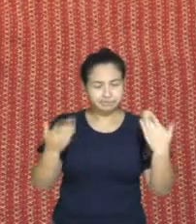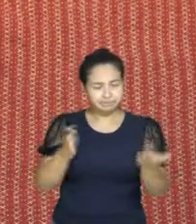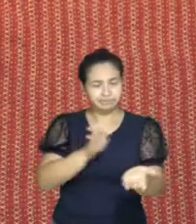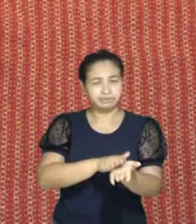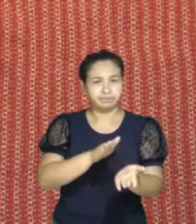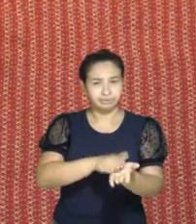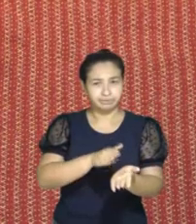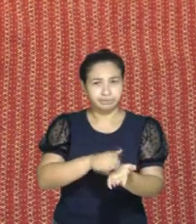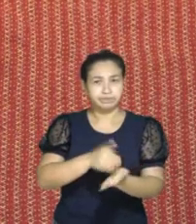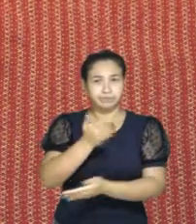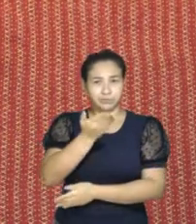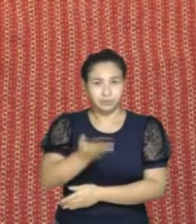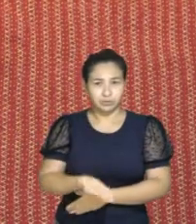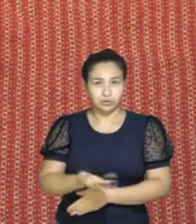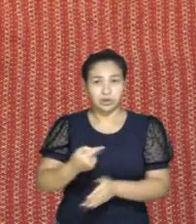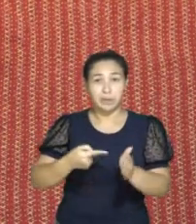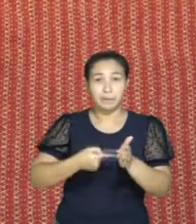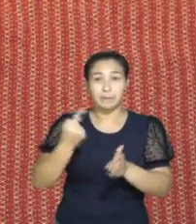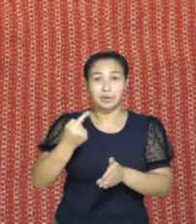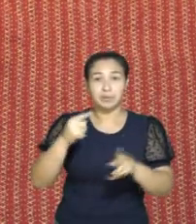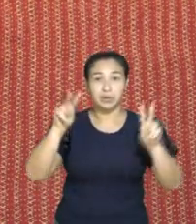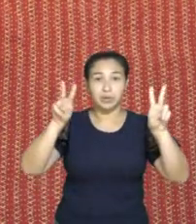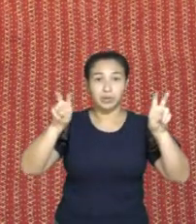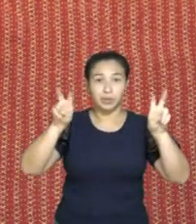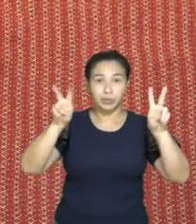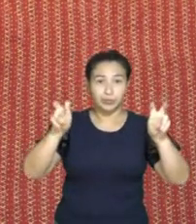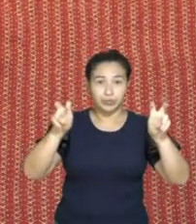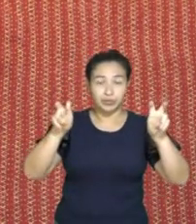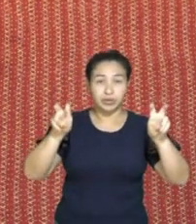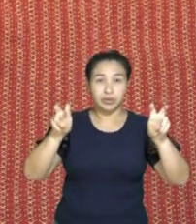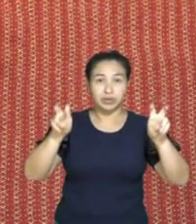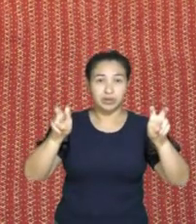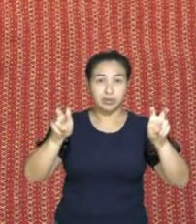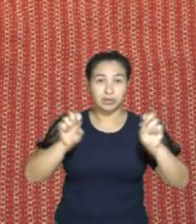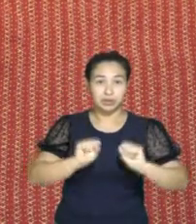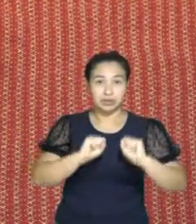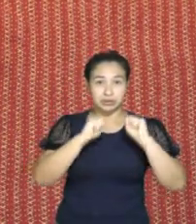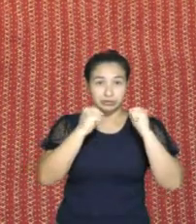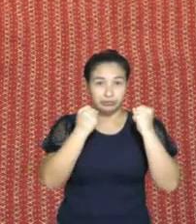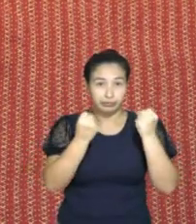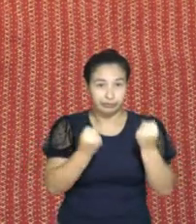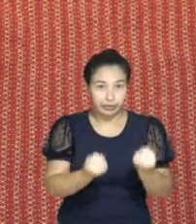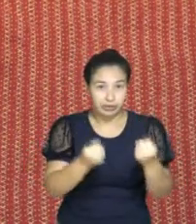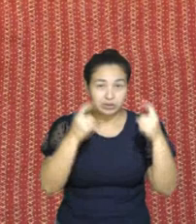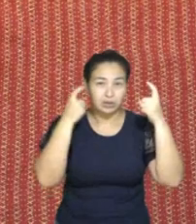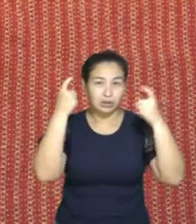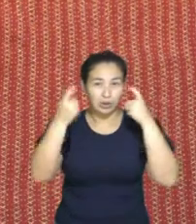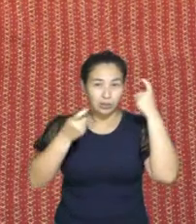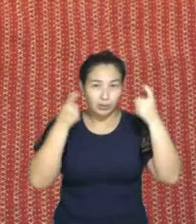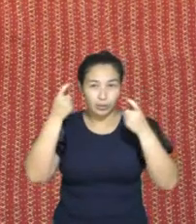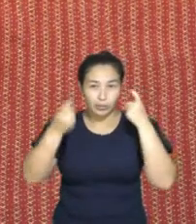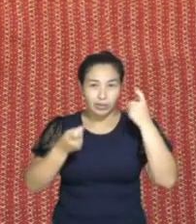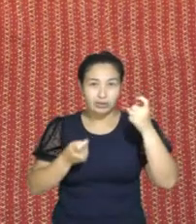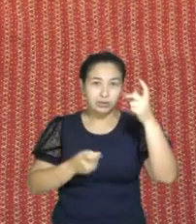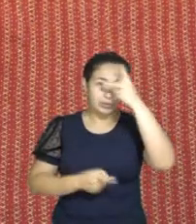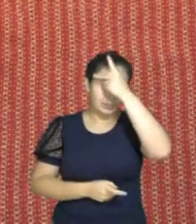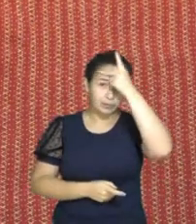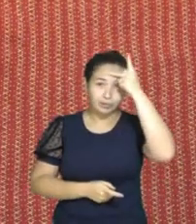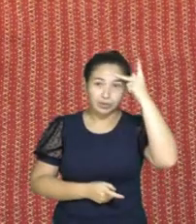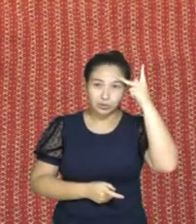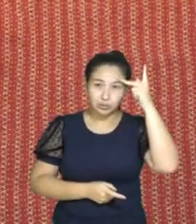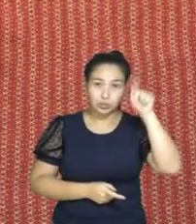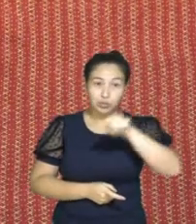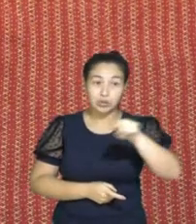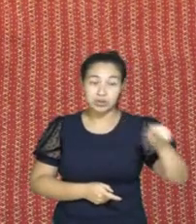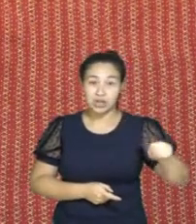pela primeiro tema que o senhor trouxe aqui de fazer a defesa principalmente a preocupação com as pessoas que estão envelhecendo